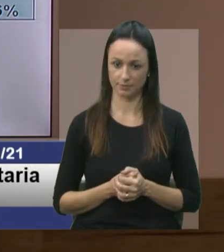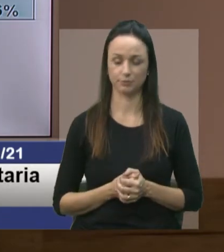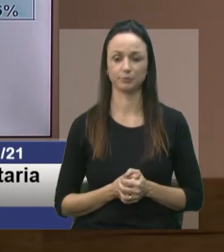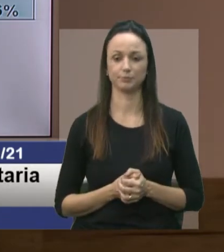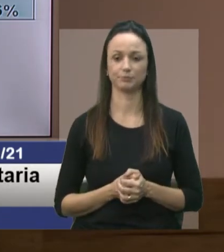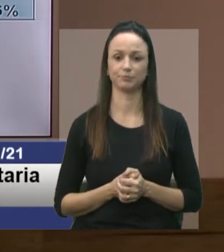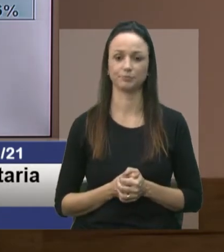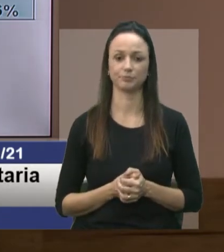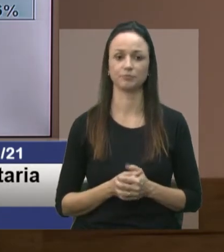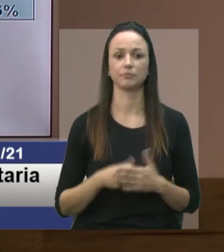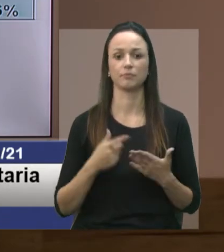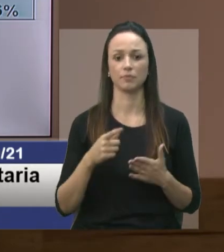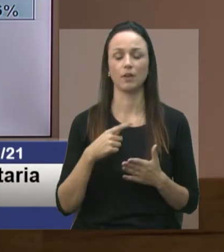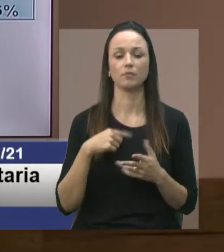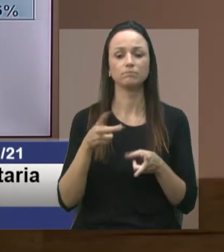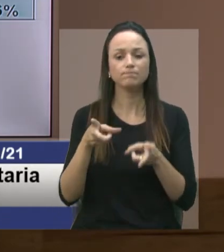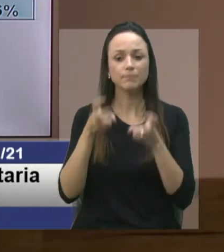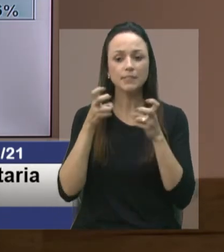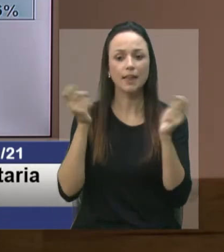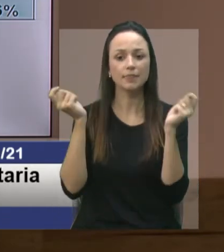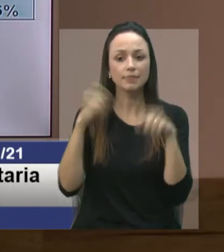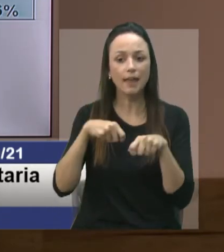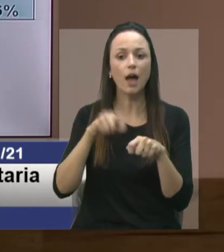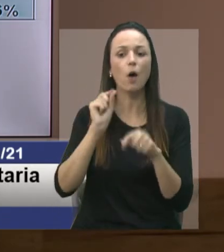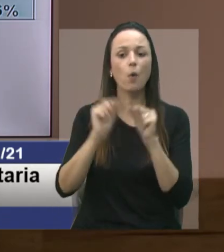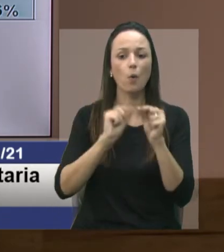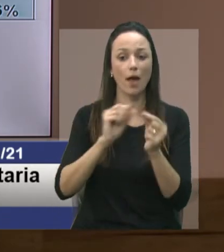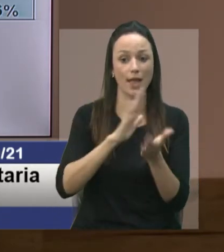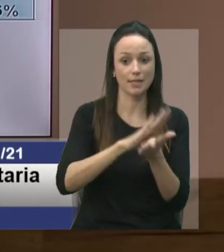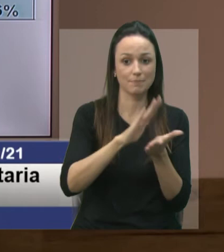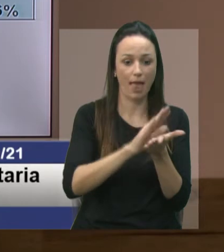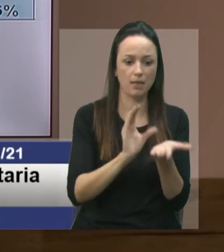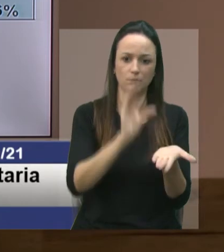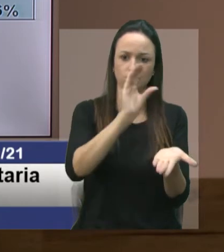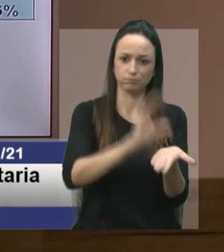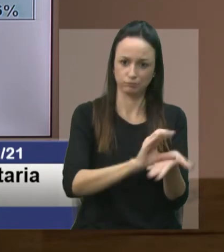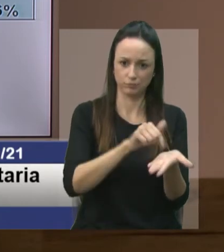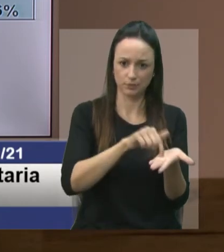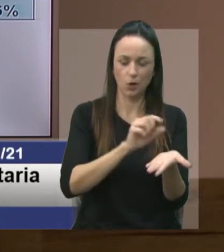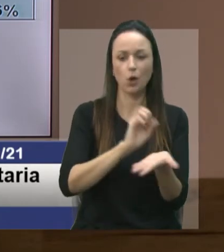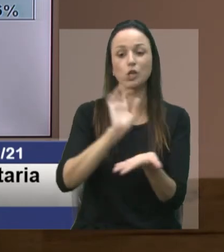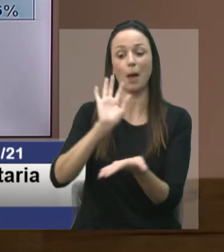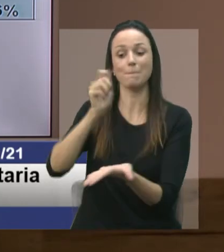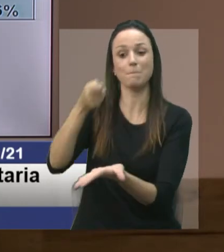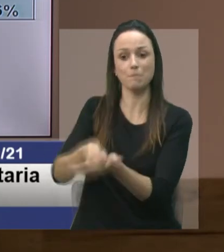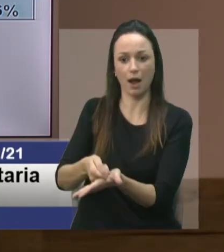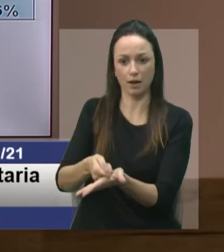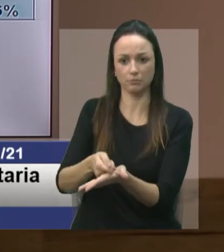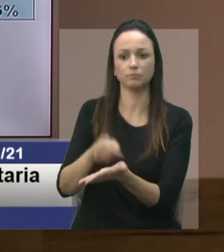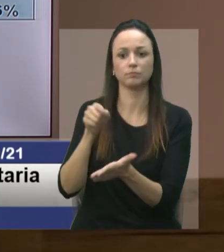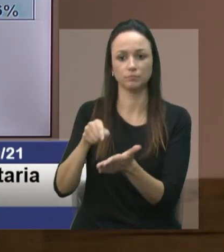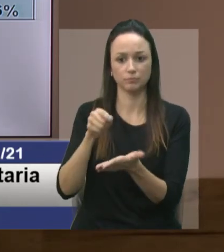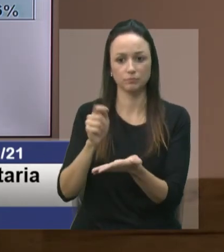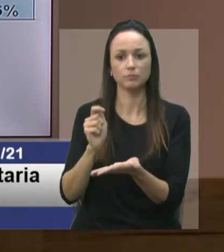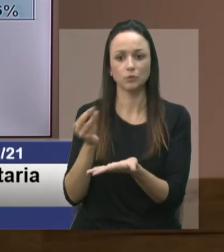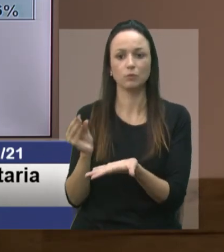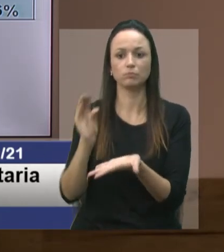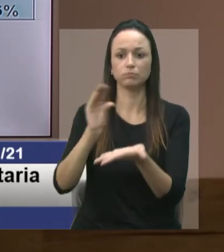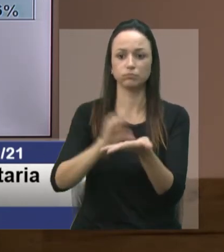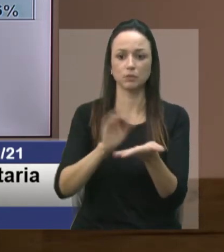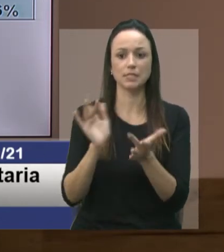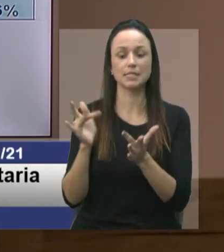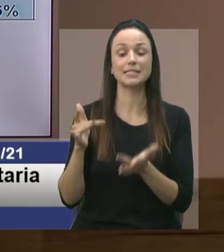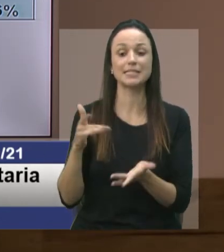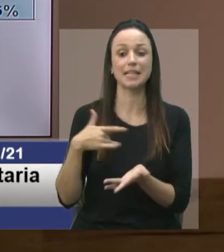R$ 57.340.833,42. Então, aqui a gente consegue perceber que tanto na despesa empenhada quanto na liquidada, a aplicação na saúde tem sido muito além